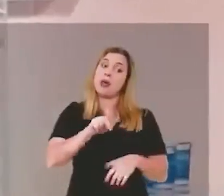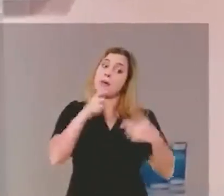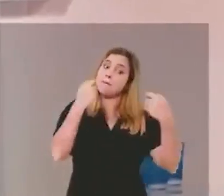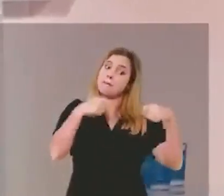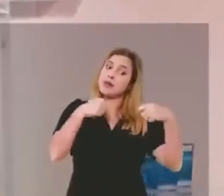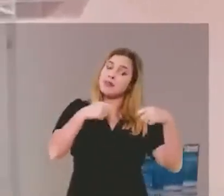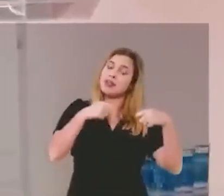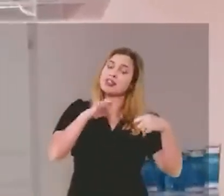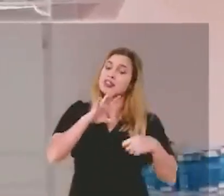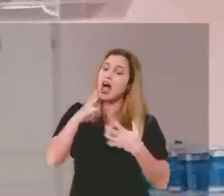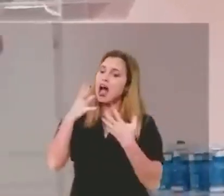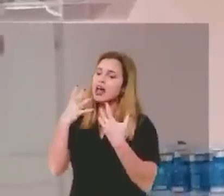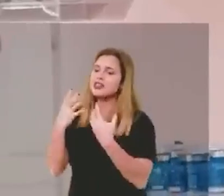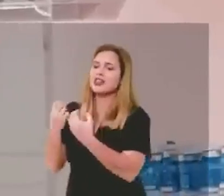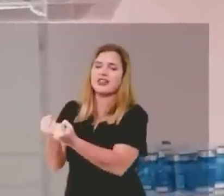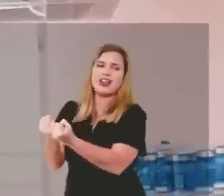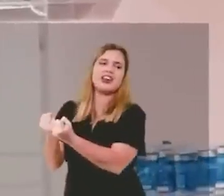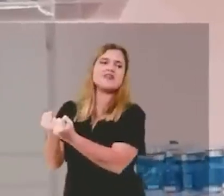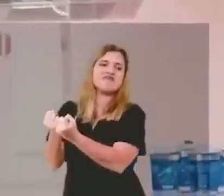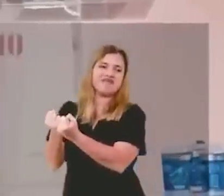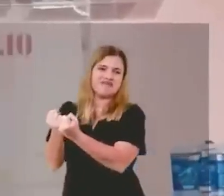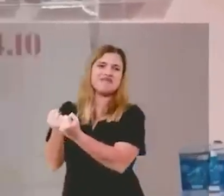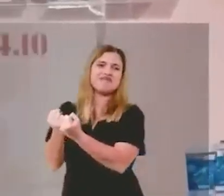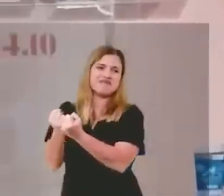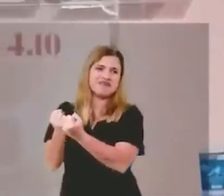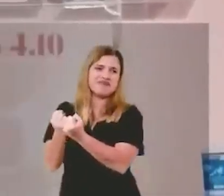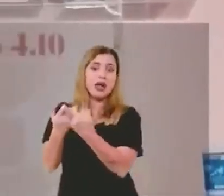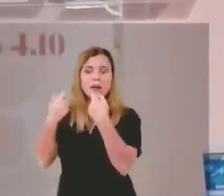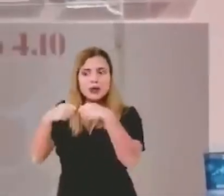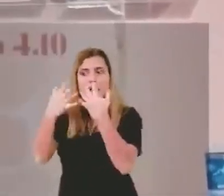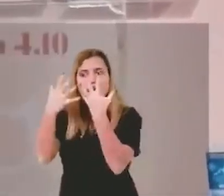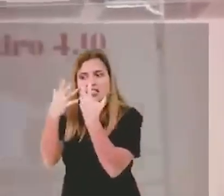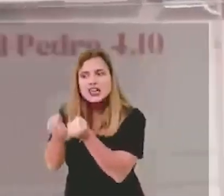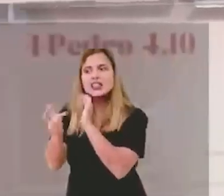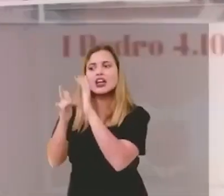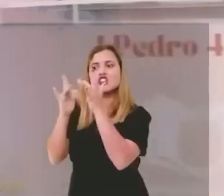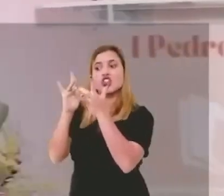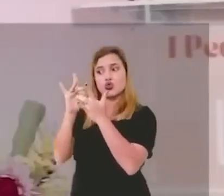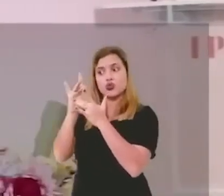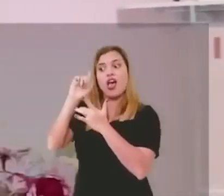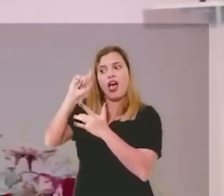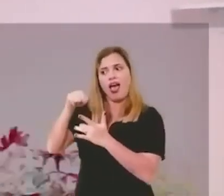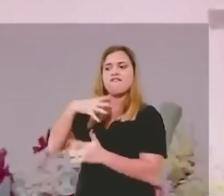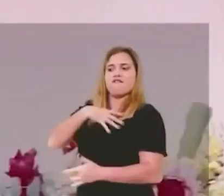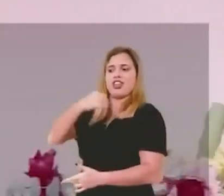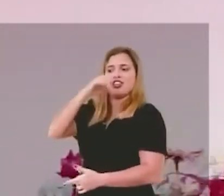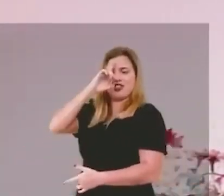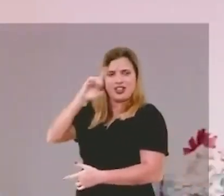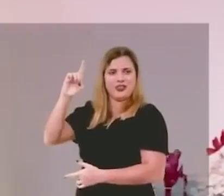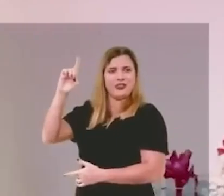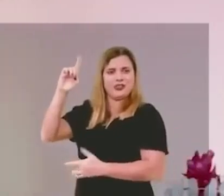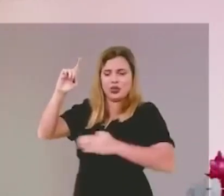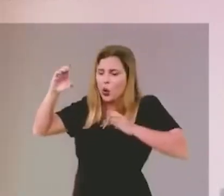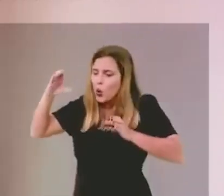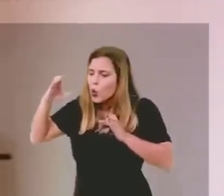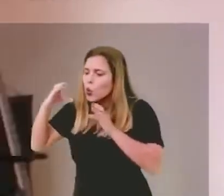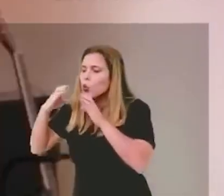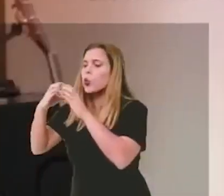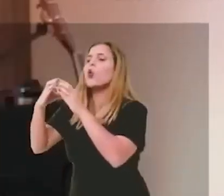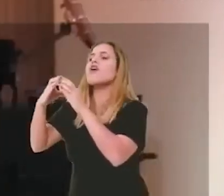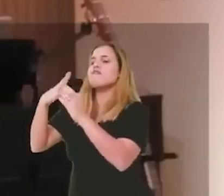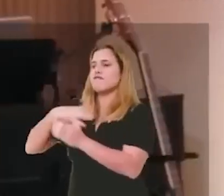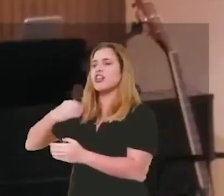de Deus porque nasce num país chamado cristão, porque nasce numa família chamada cristã, porque frequenta uma igreja chamada